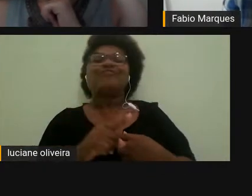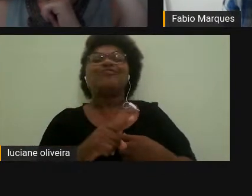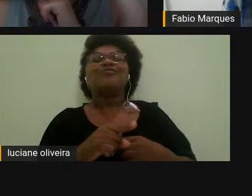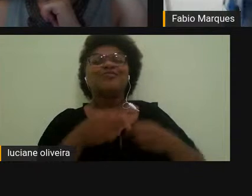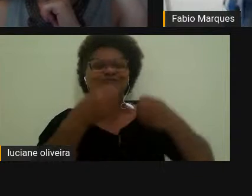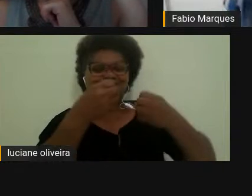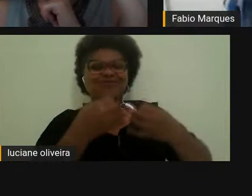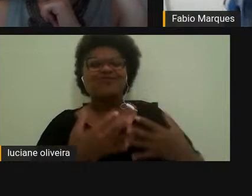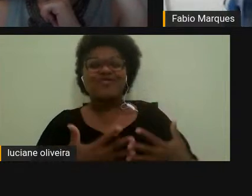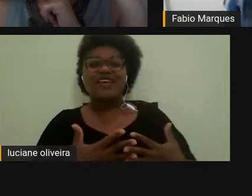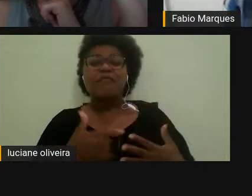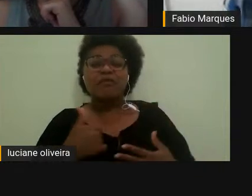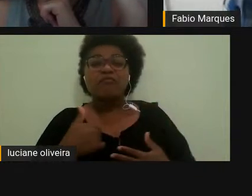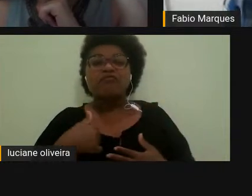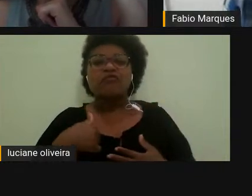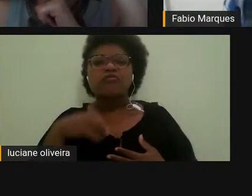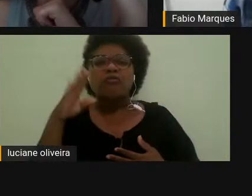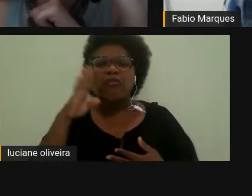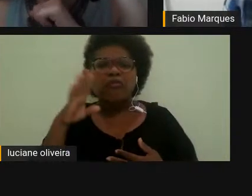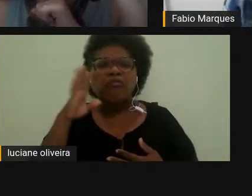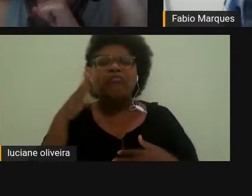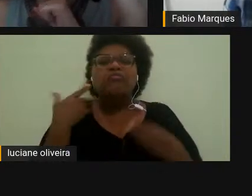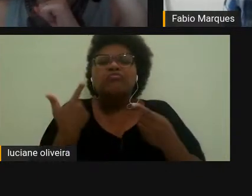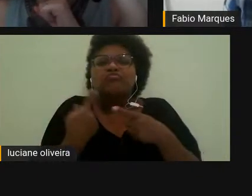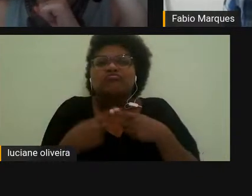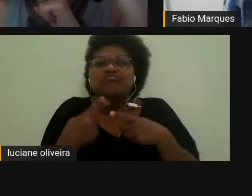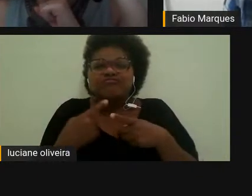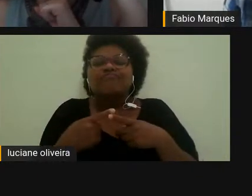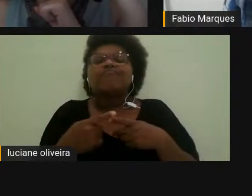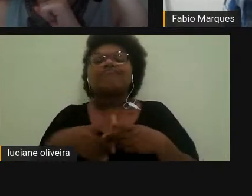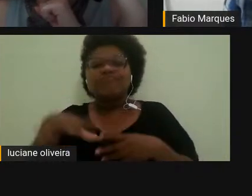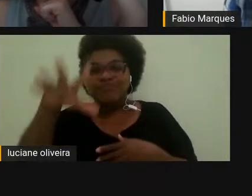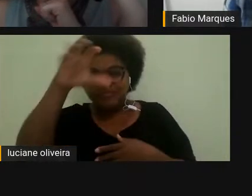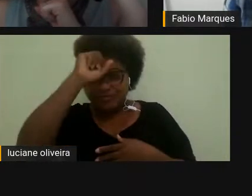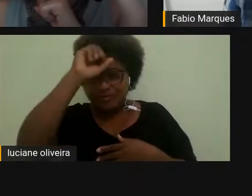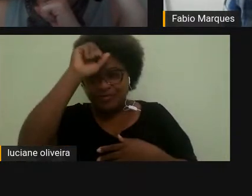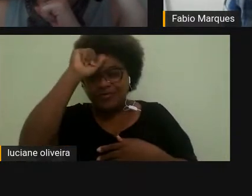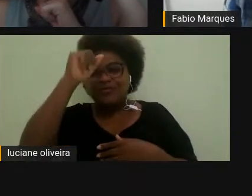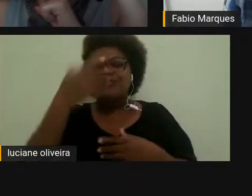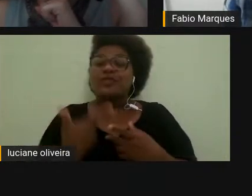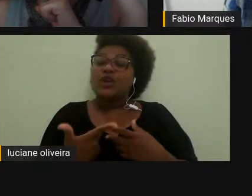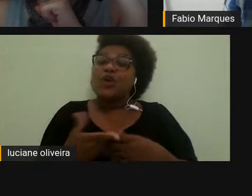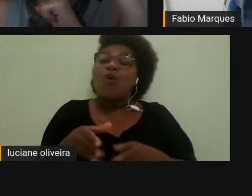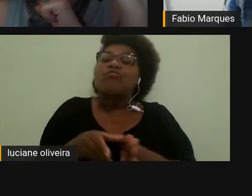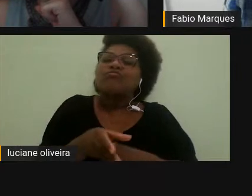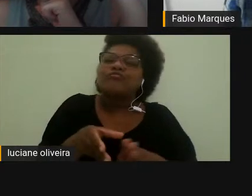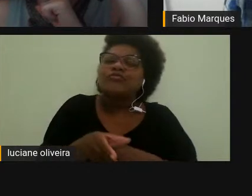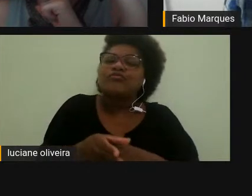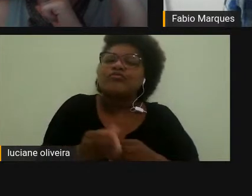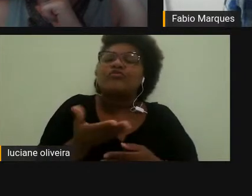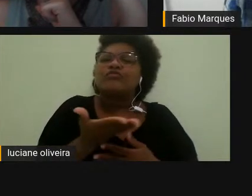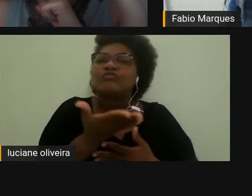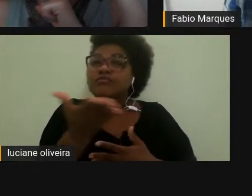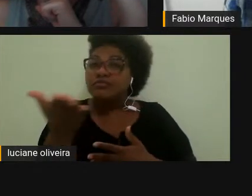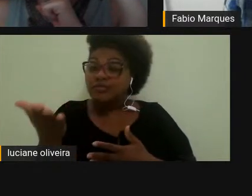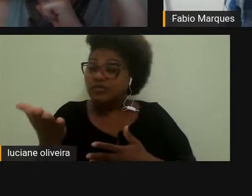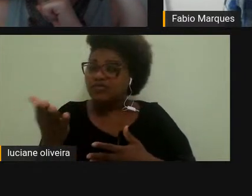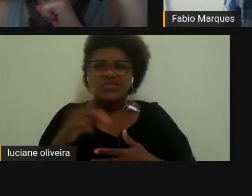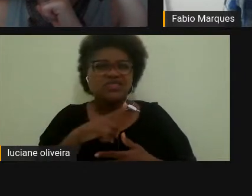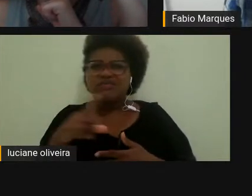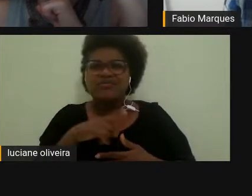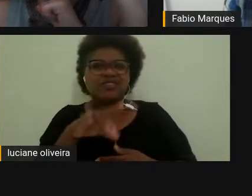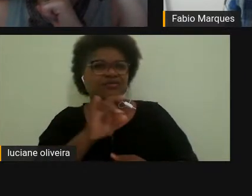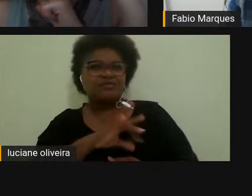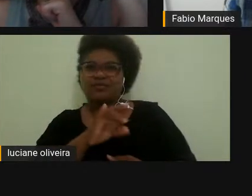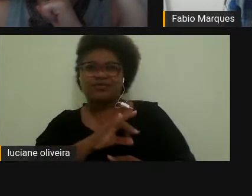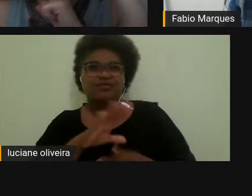foi muito interessante porque é muito aprendizado e o conselho que eu posso dar é assim é que não não tenho receio não